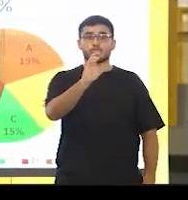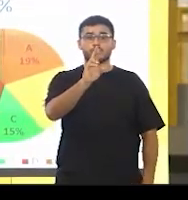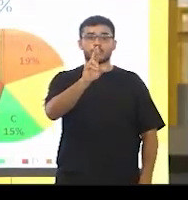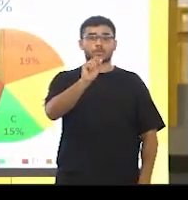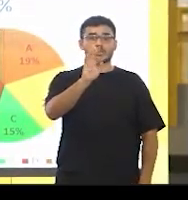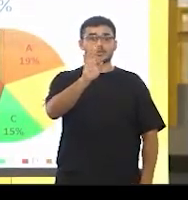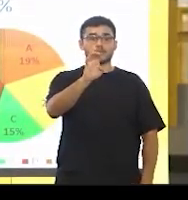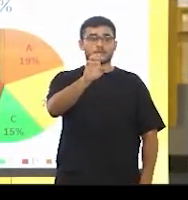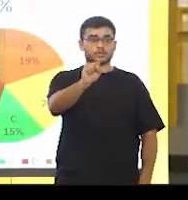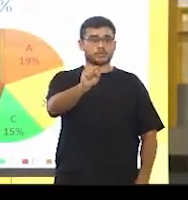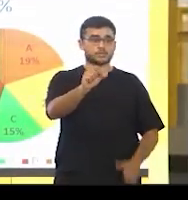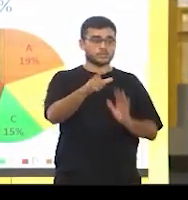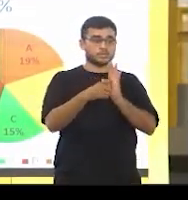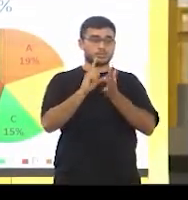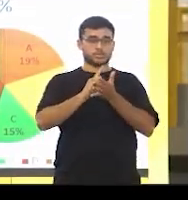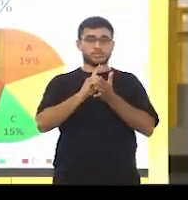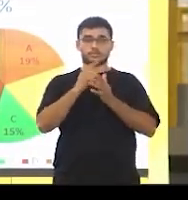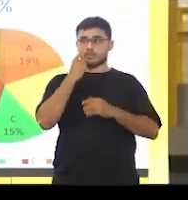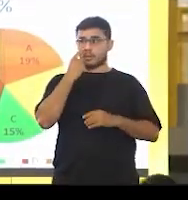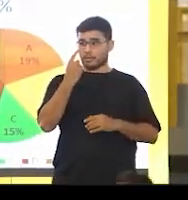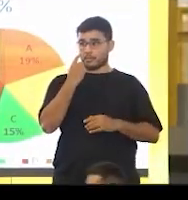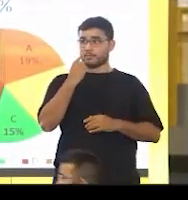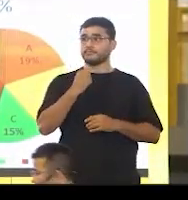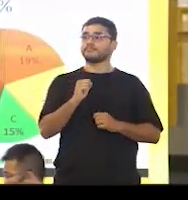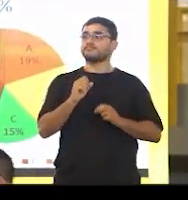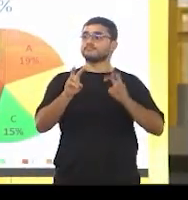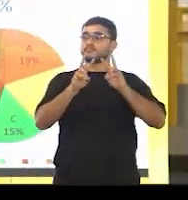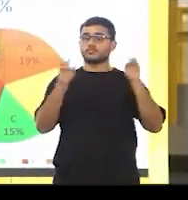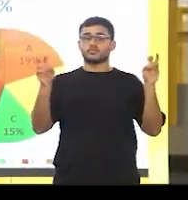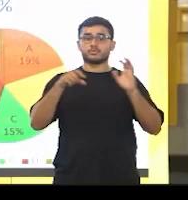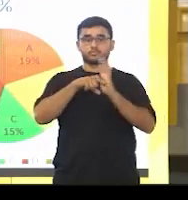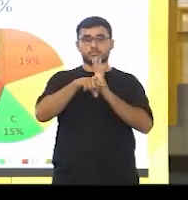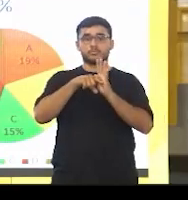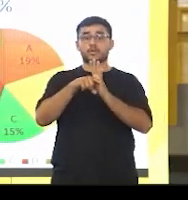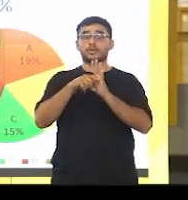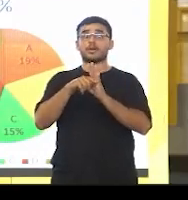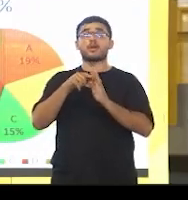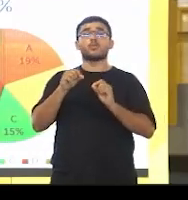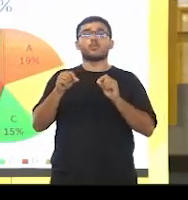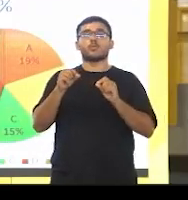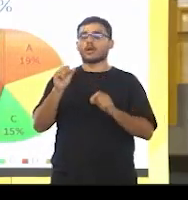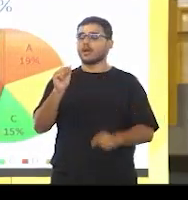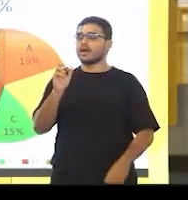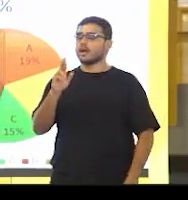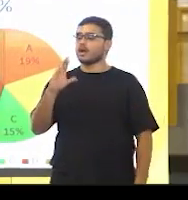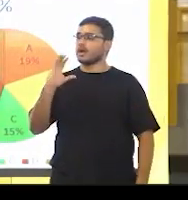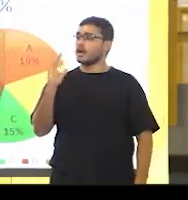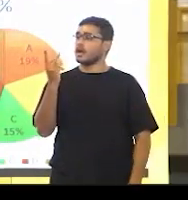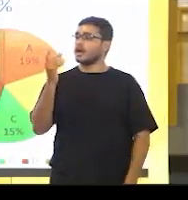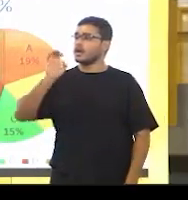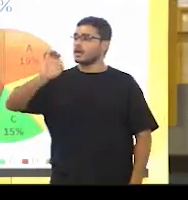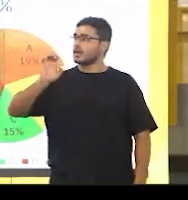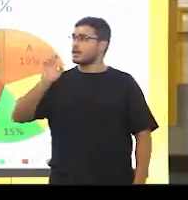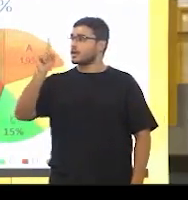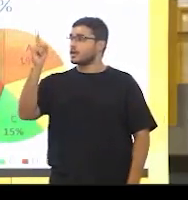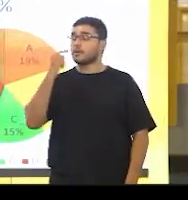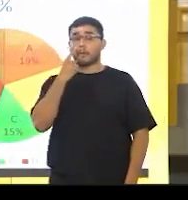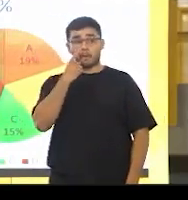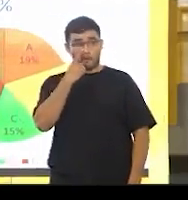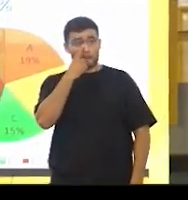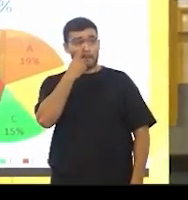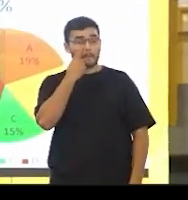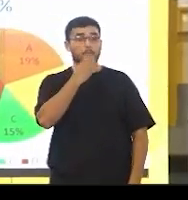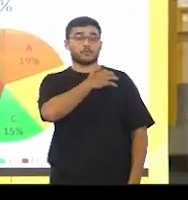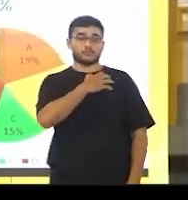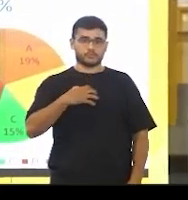a arqué. Depois dos pré-socráticos, Sócrates e os sofistas. O que é que eles vão investigar? A